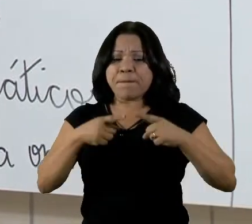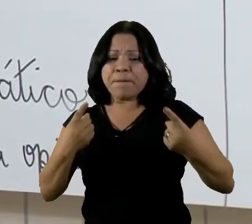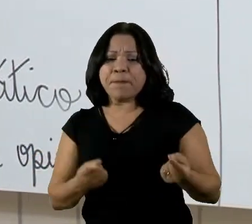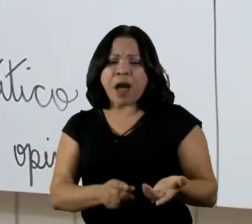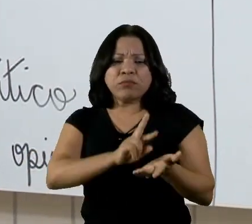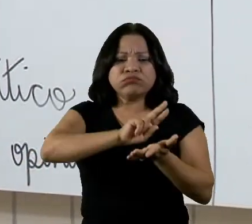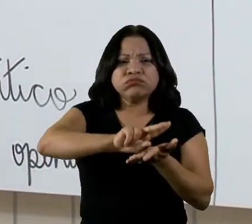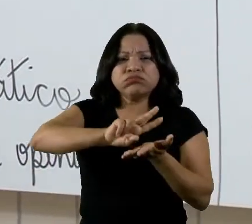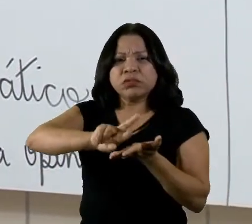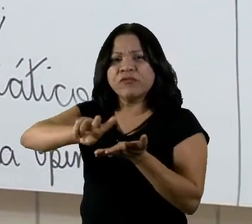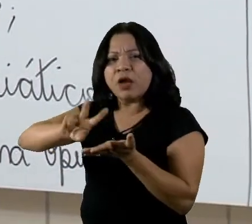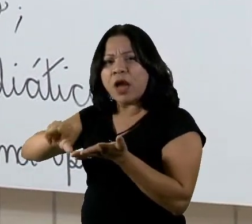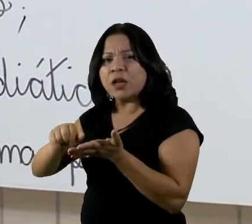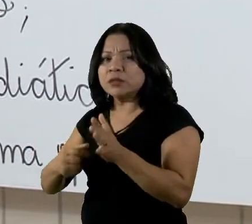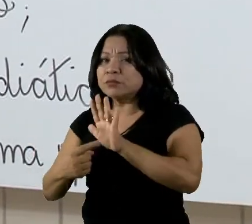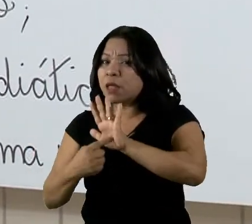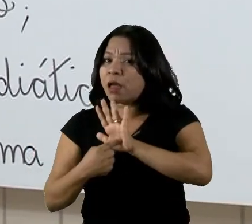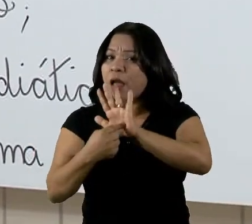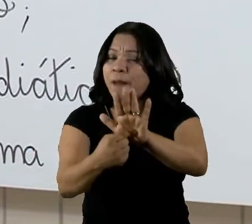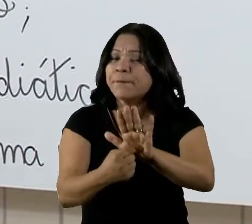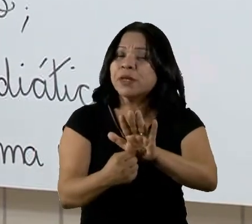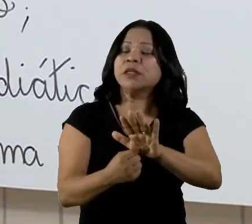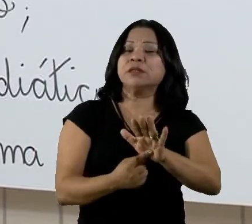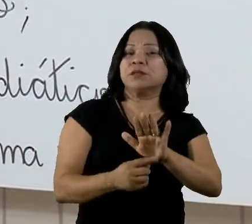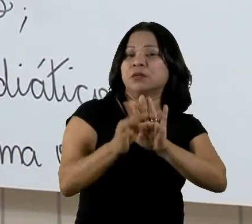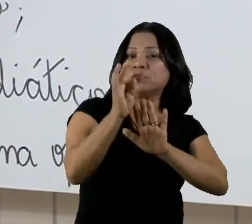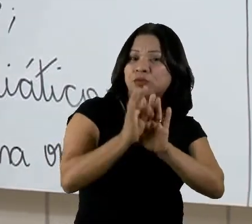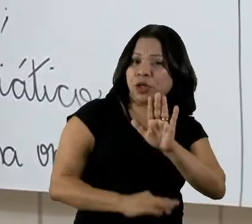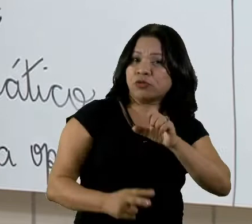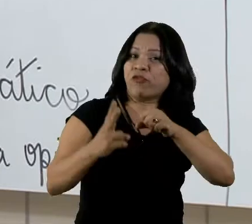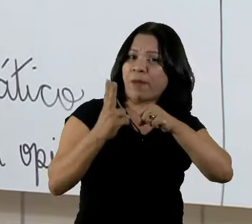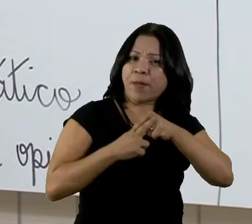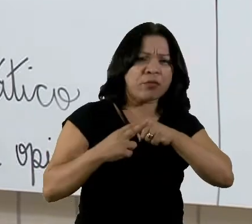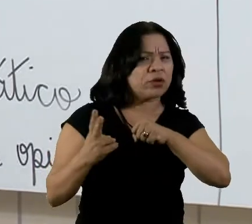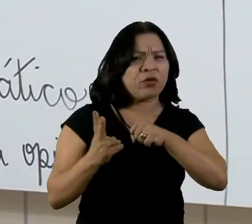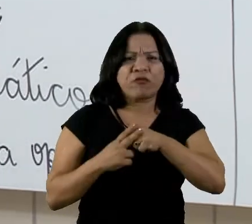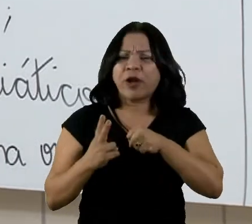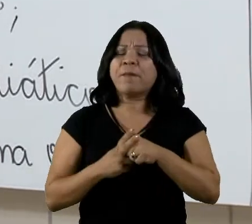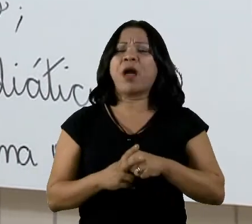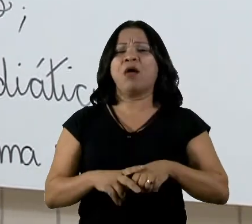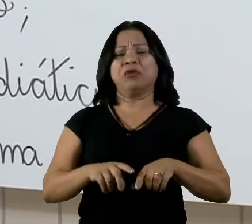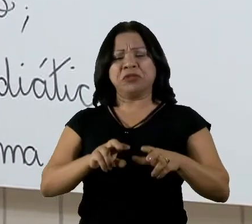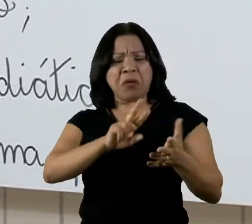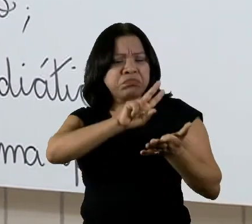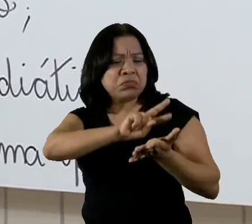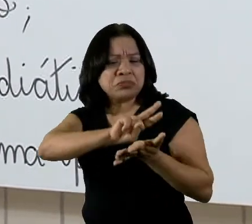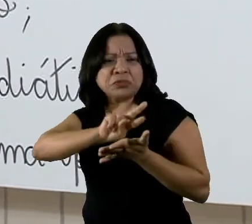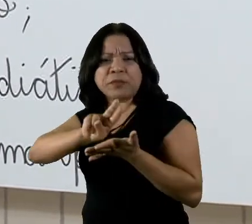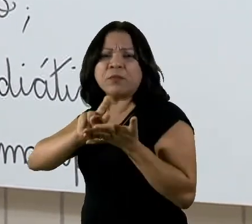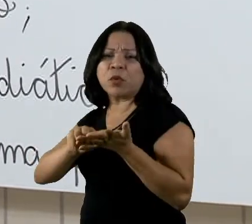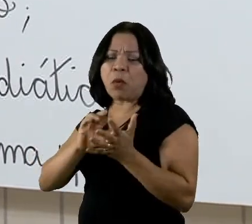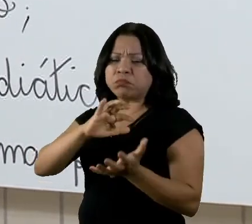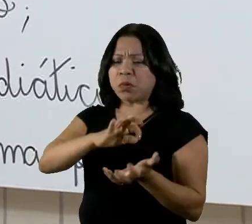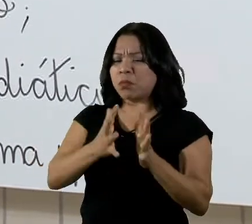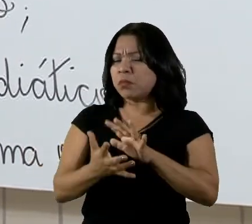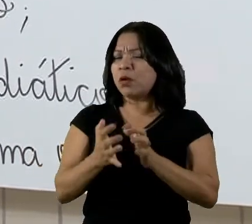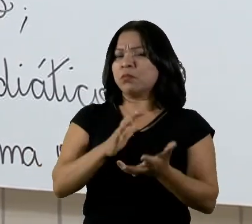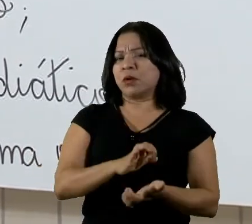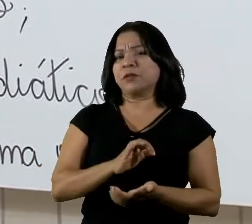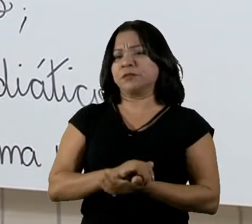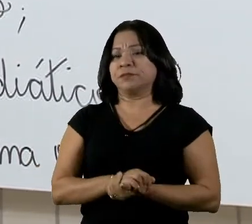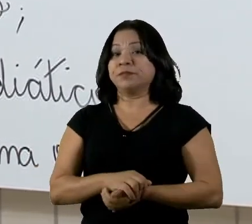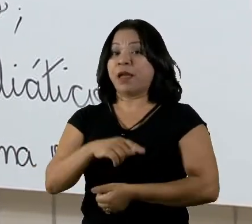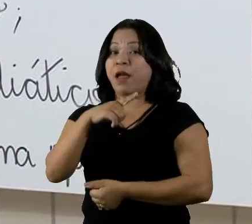viu, apresenta o texto verbal e o não verbal. Então ela pode ser multimodal, ela tem essa característica